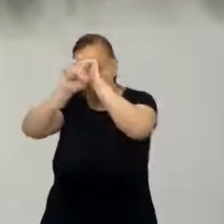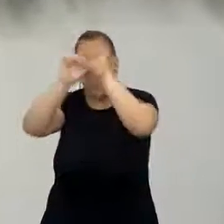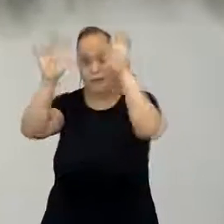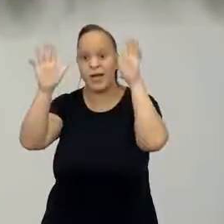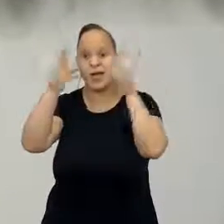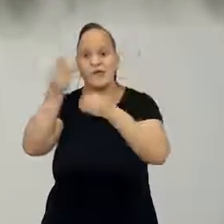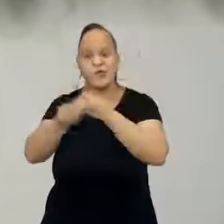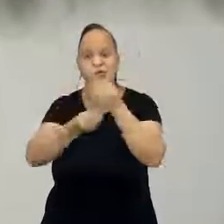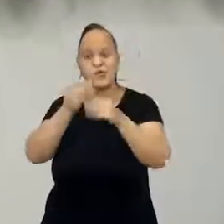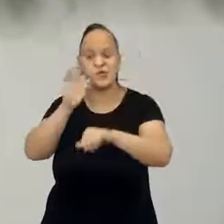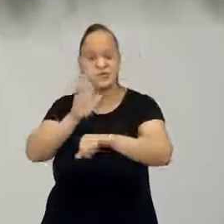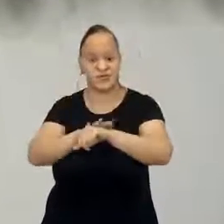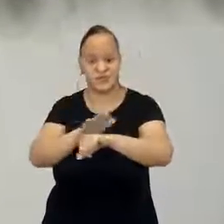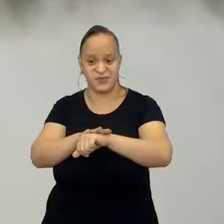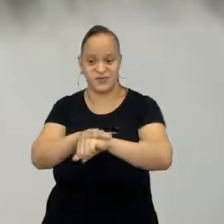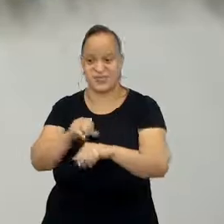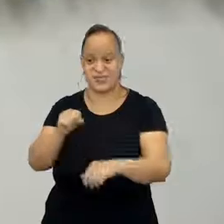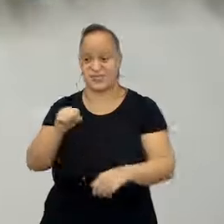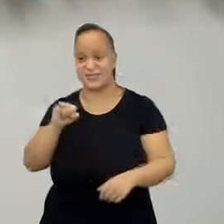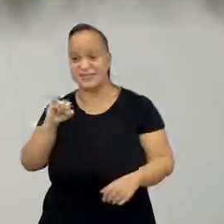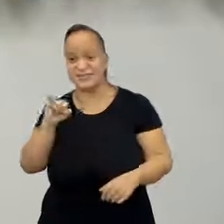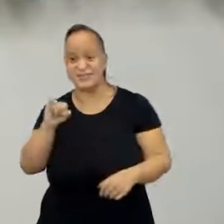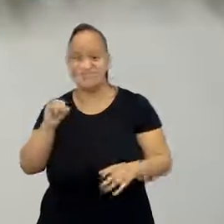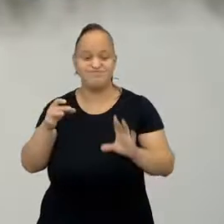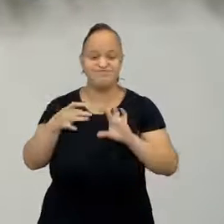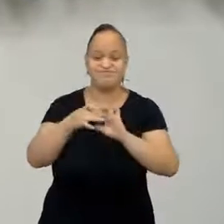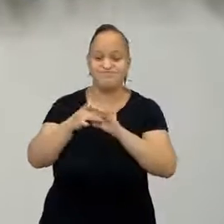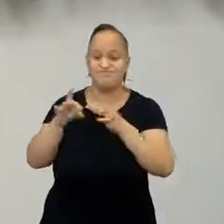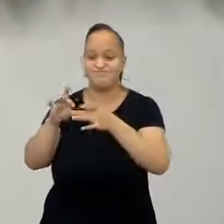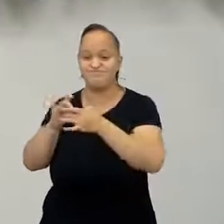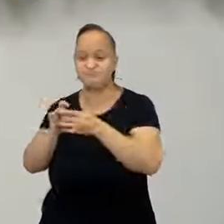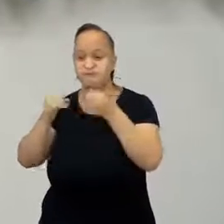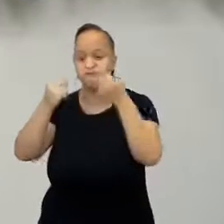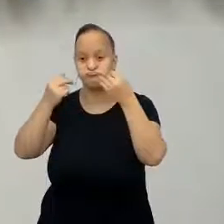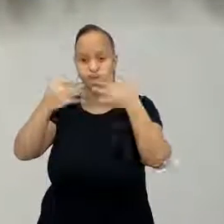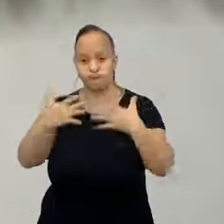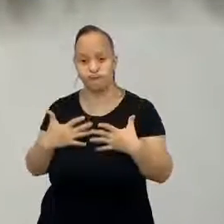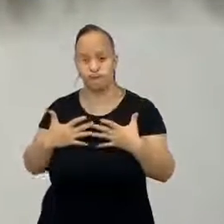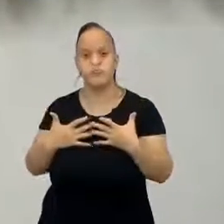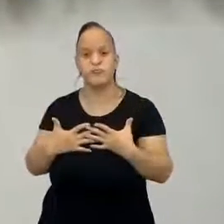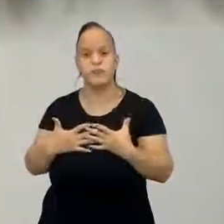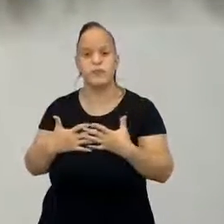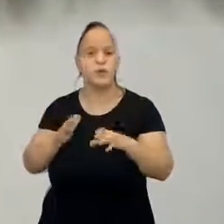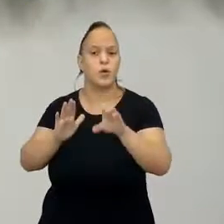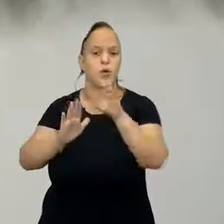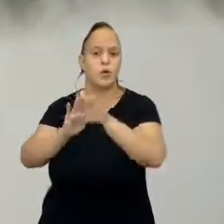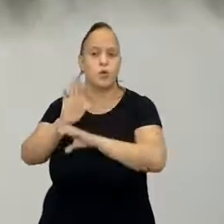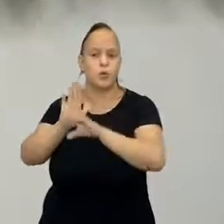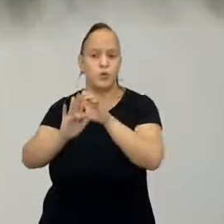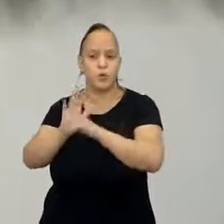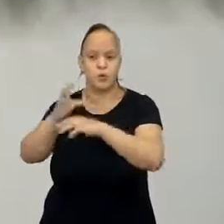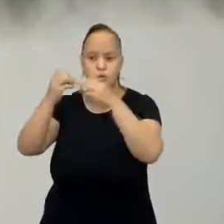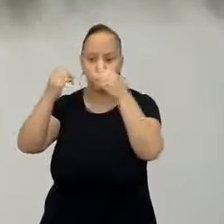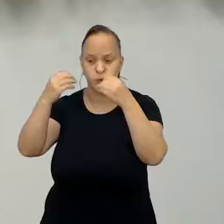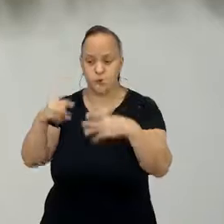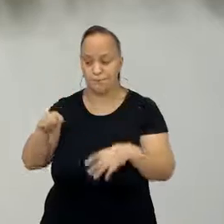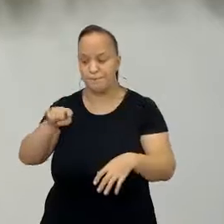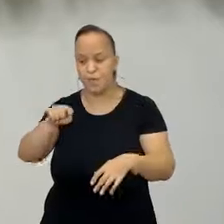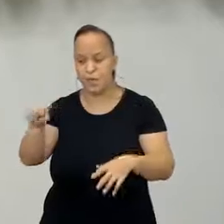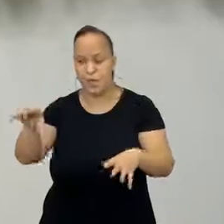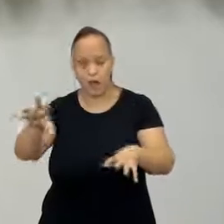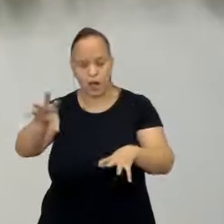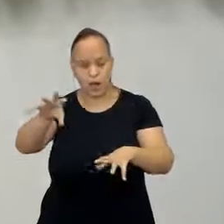ou caso tenha que identificar e contextualizar, deixar claro esses conceitos para que ele se aproprie de fato,